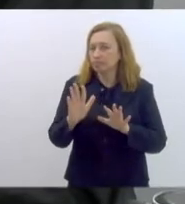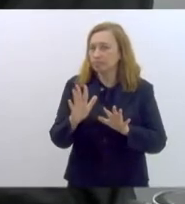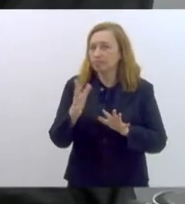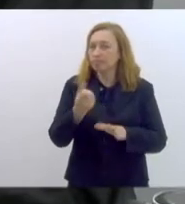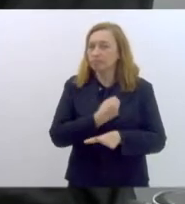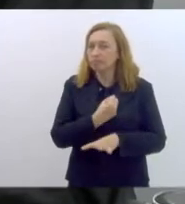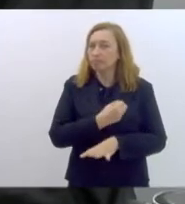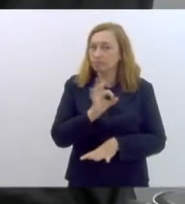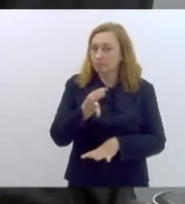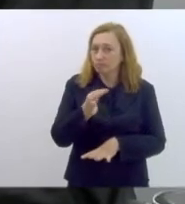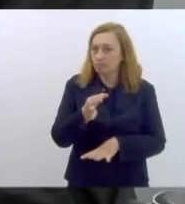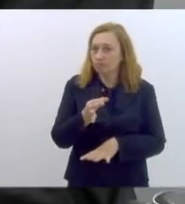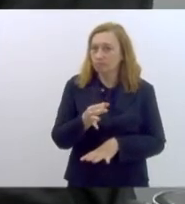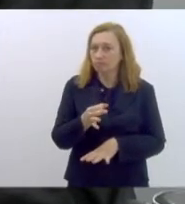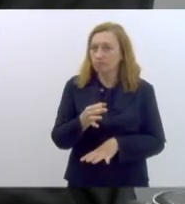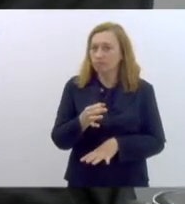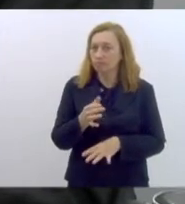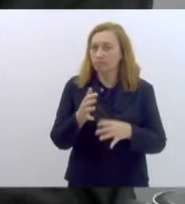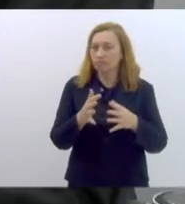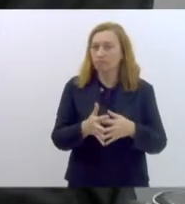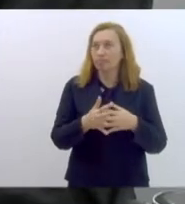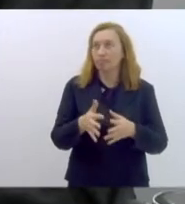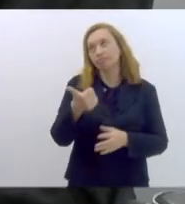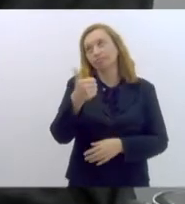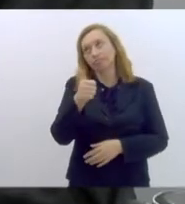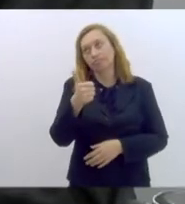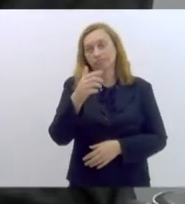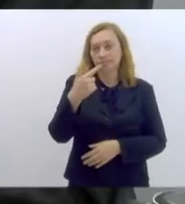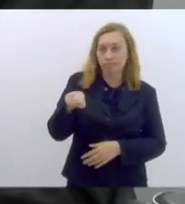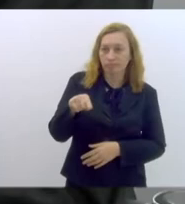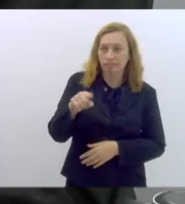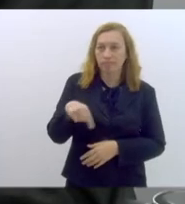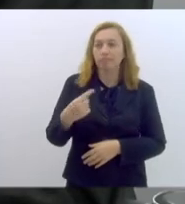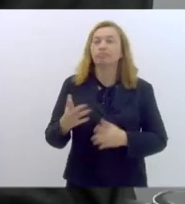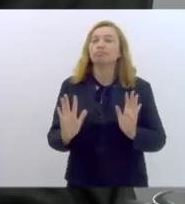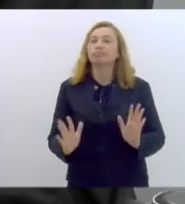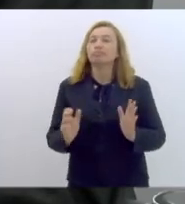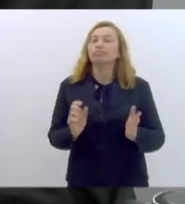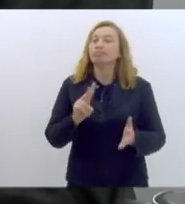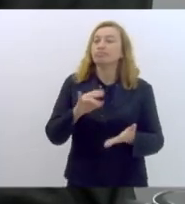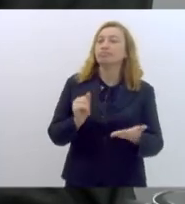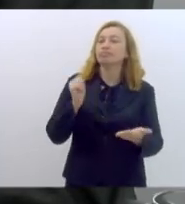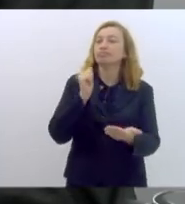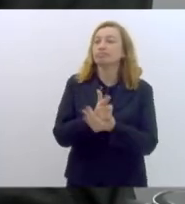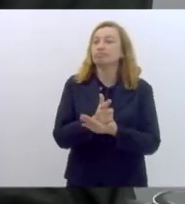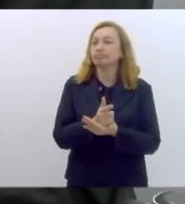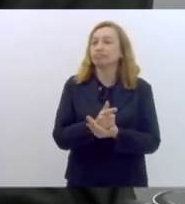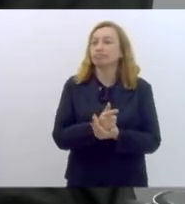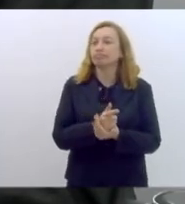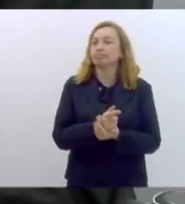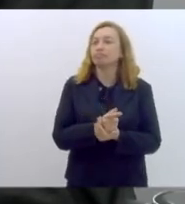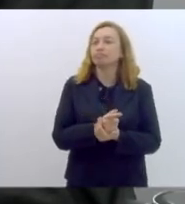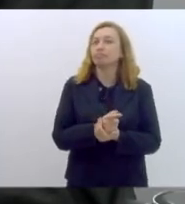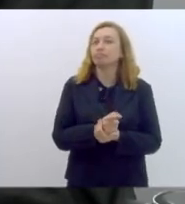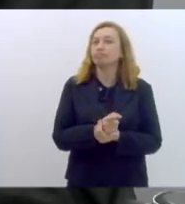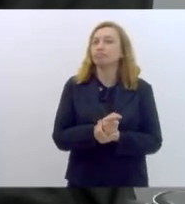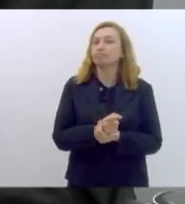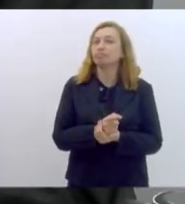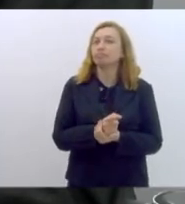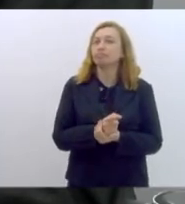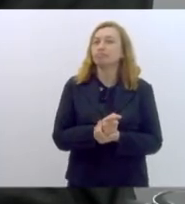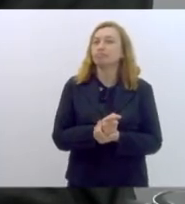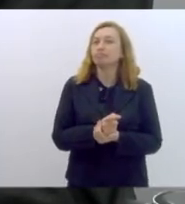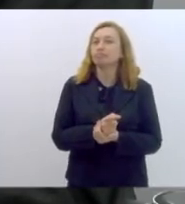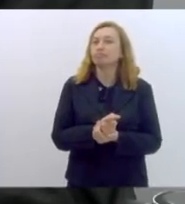número, né, para não ficar com 11, enfim, ele vai pagar aquilo que